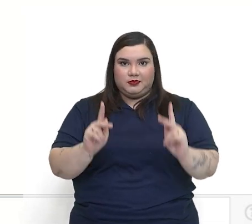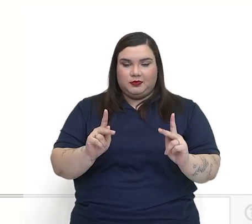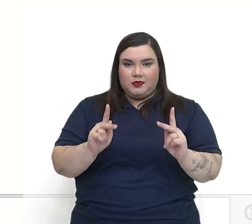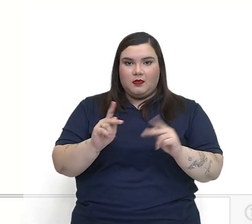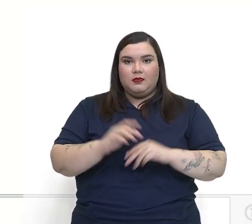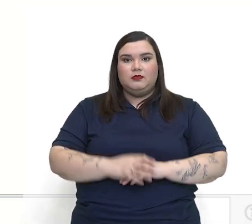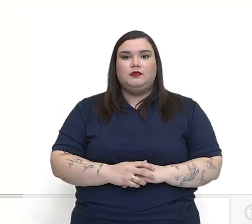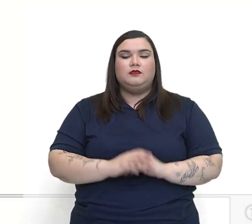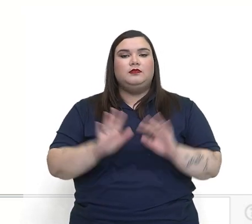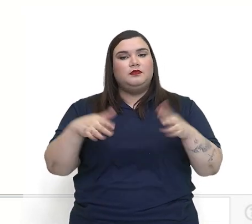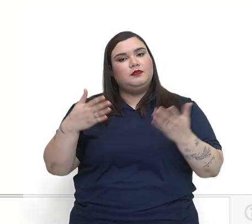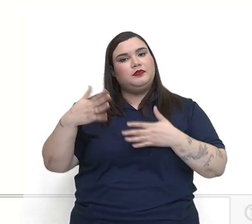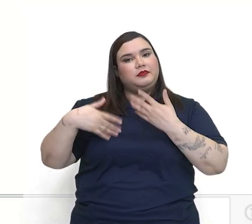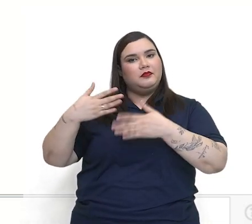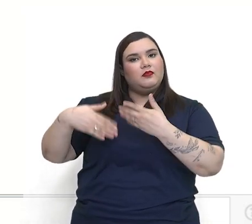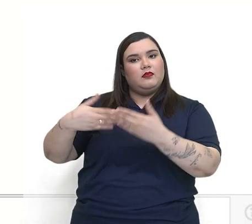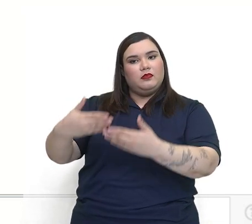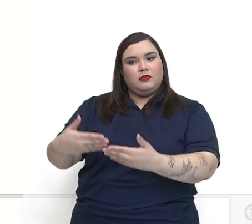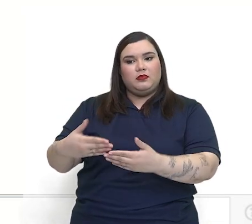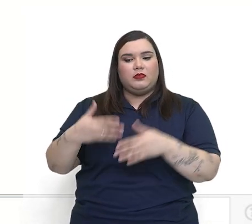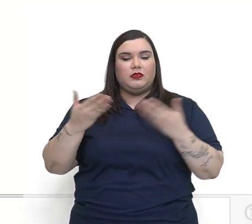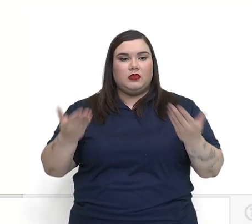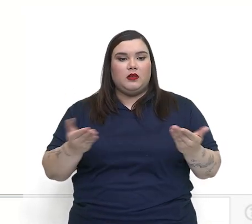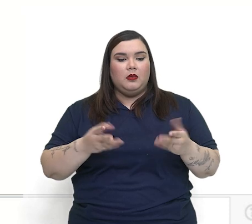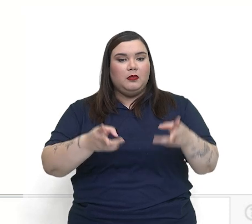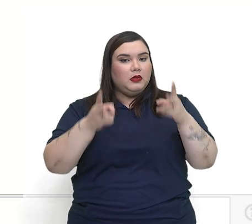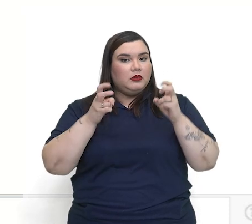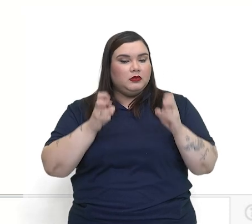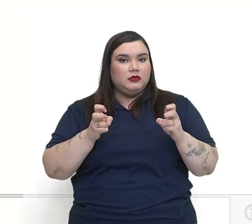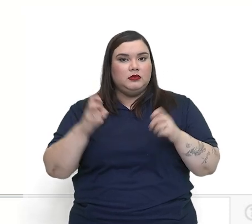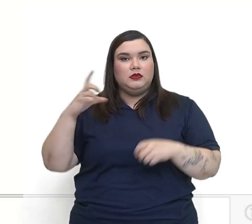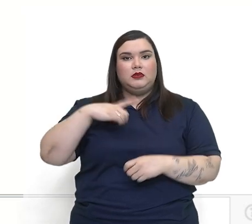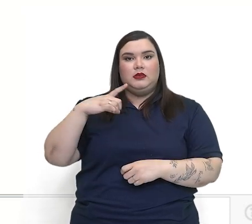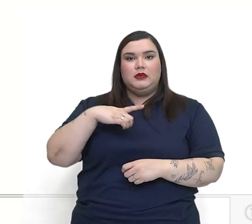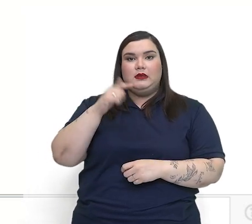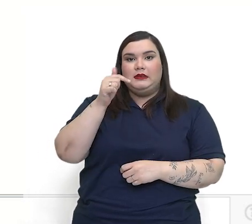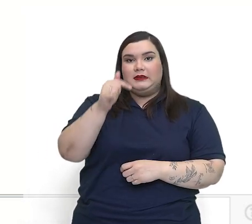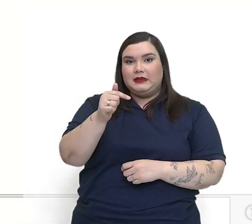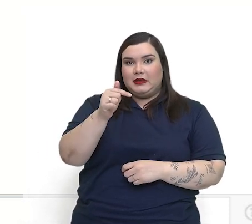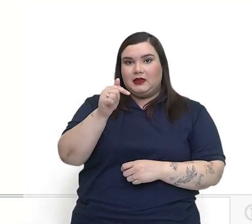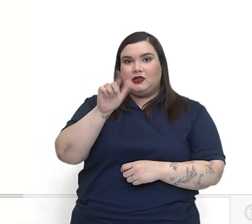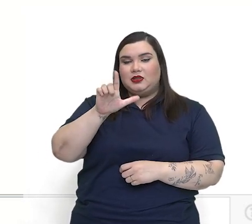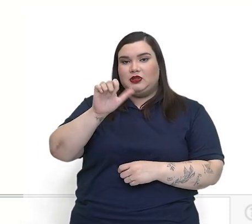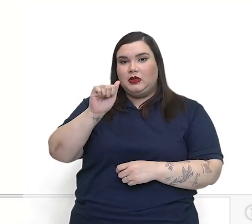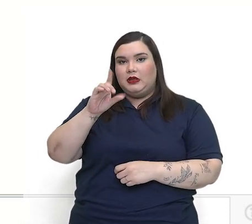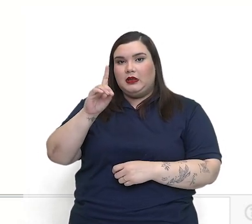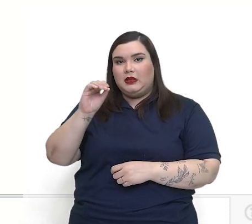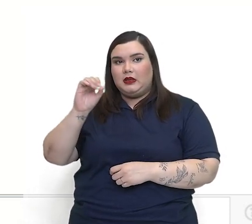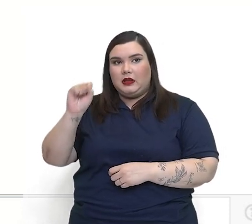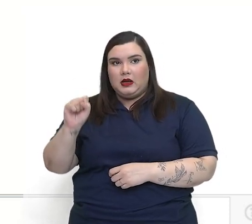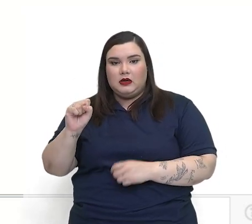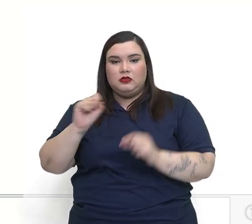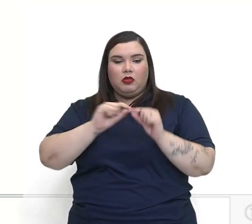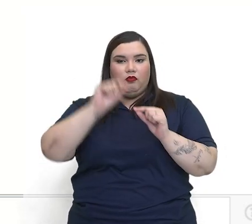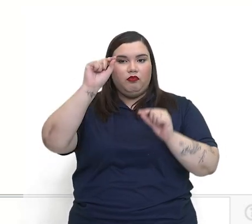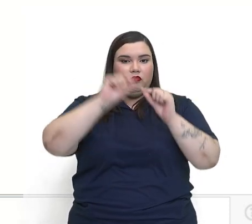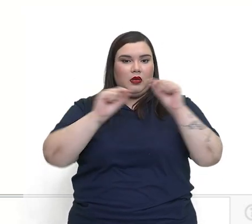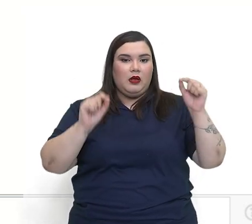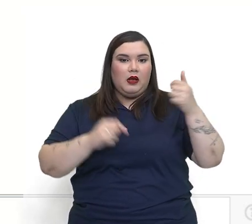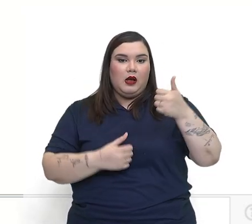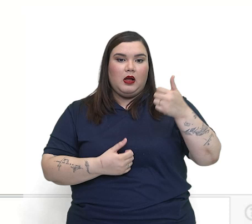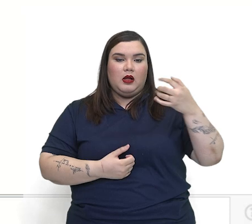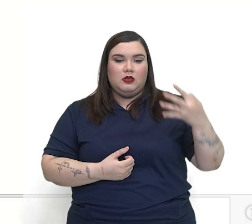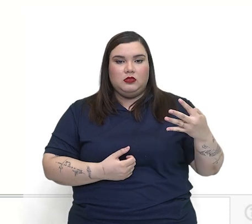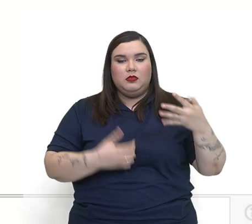bom? E assim vai, ó. Então, ó, observe, quando tem 7 lados, o número de diagonais é 14 e assim vai. Então,